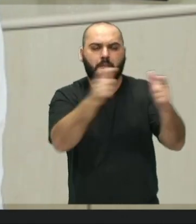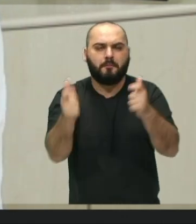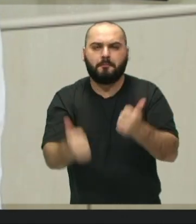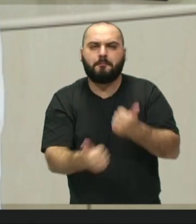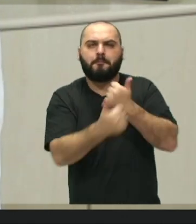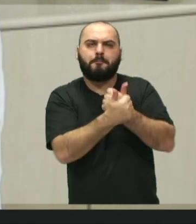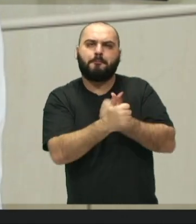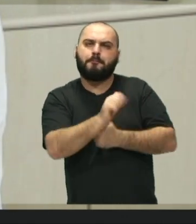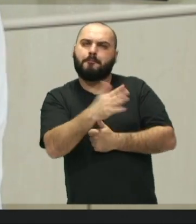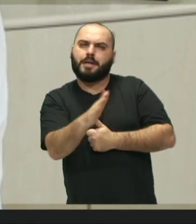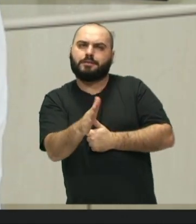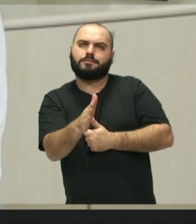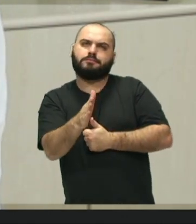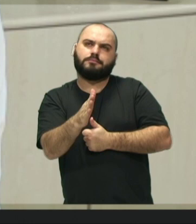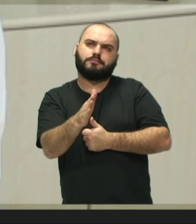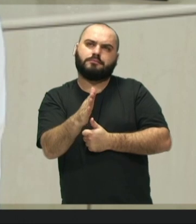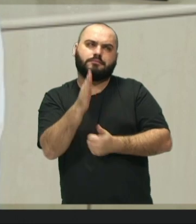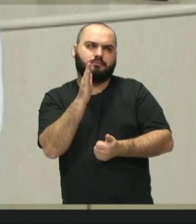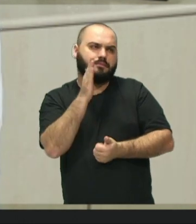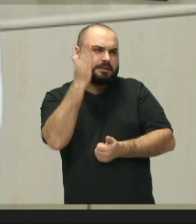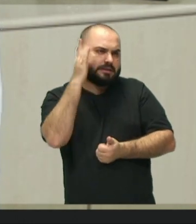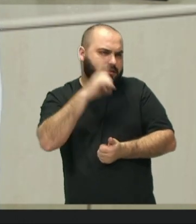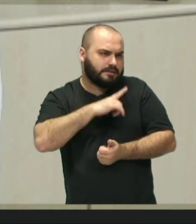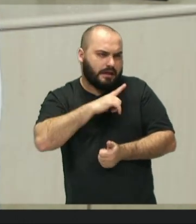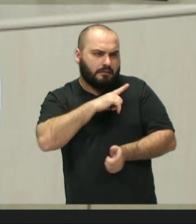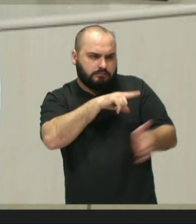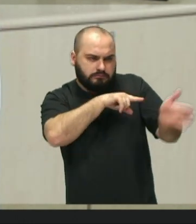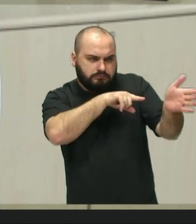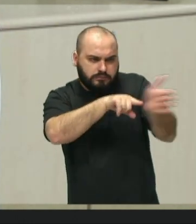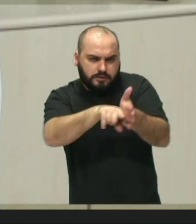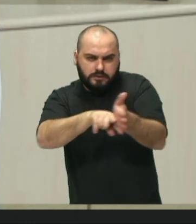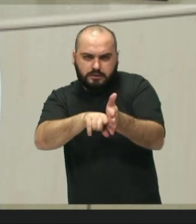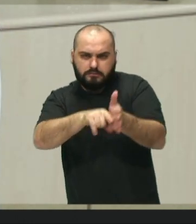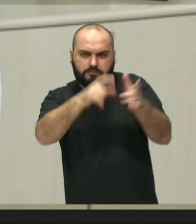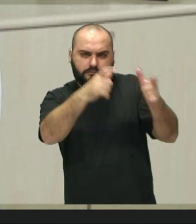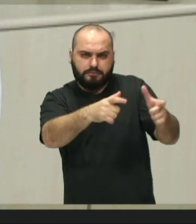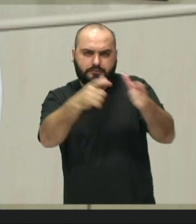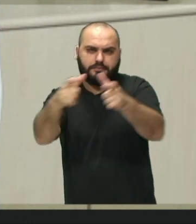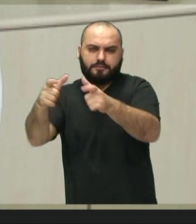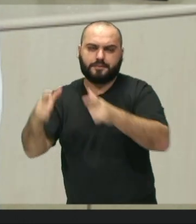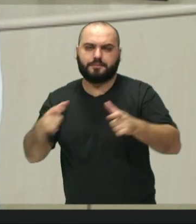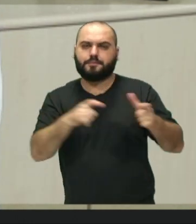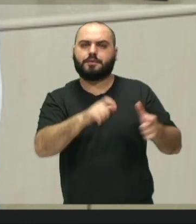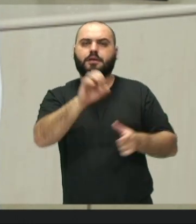projetar, inclusive entram daí esses estudos de setorização. Setorização é uma palavra que não